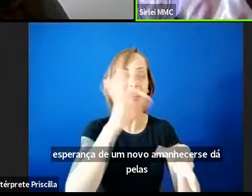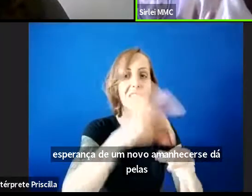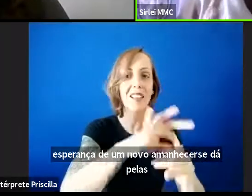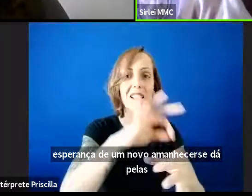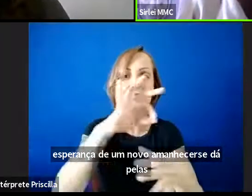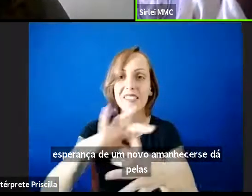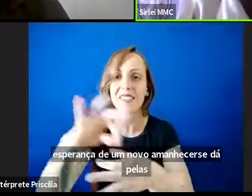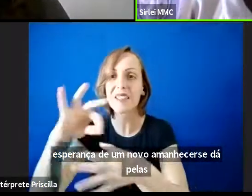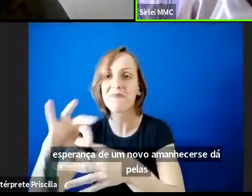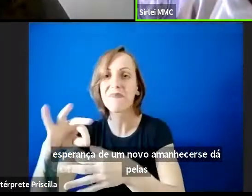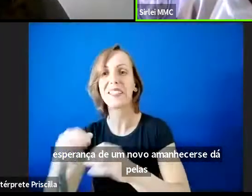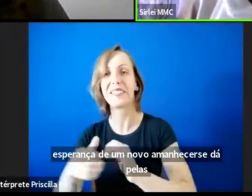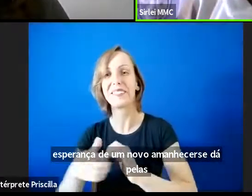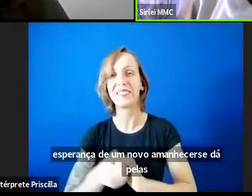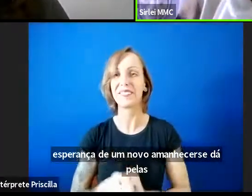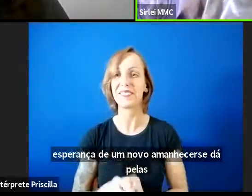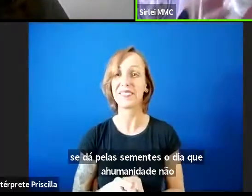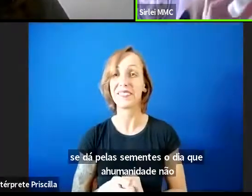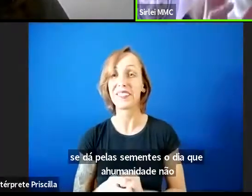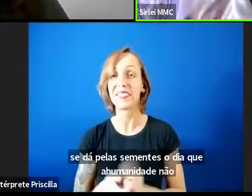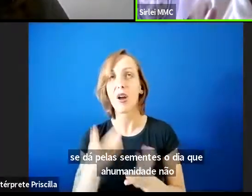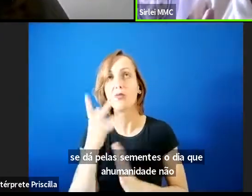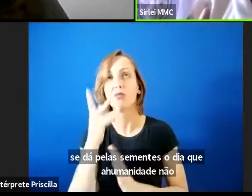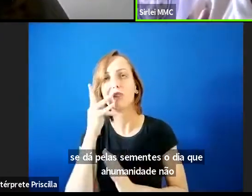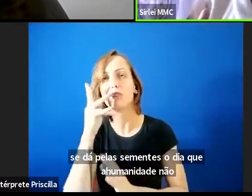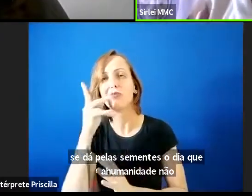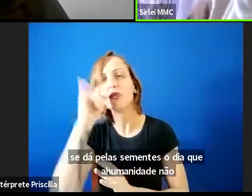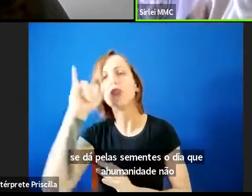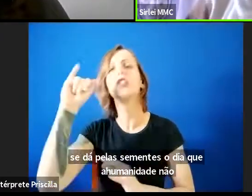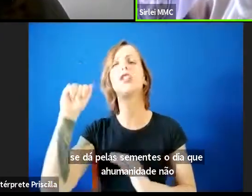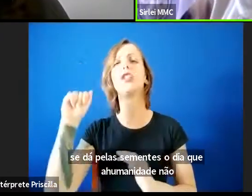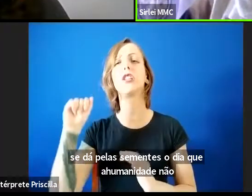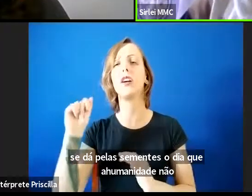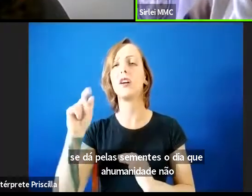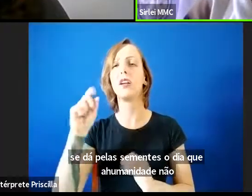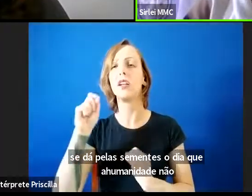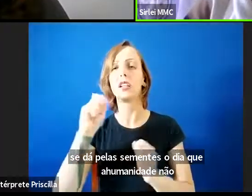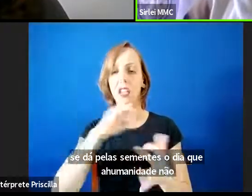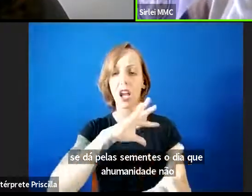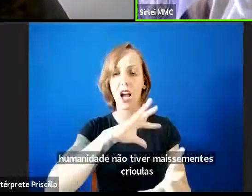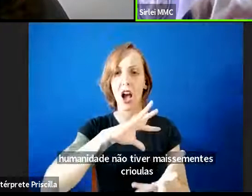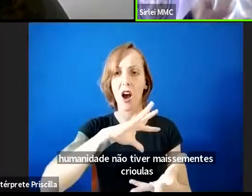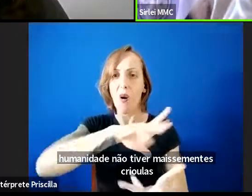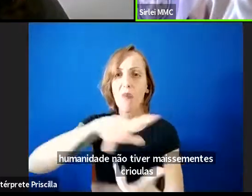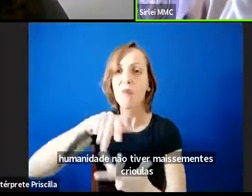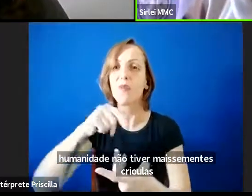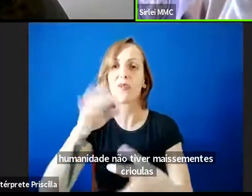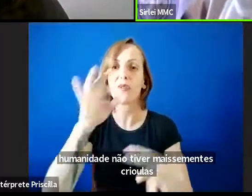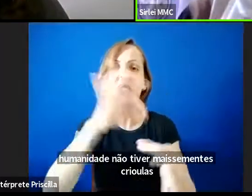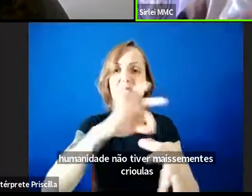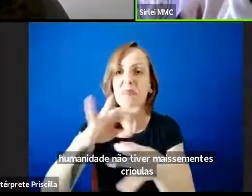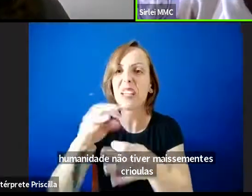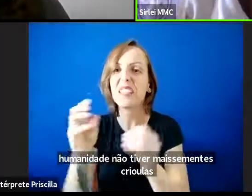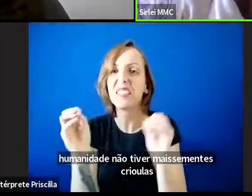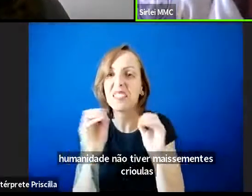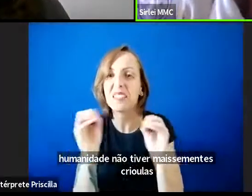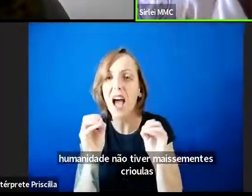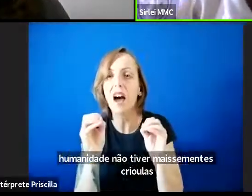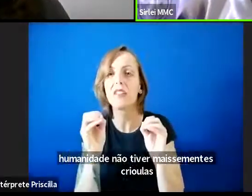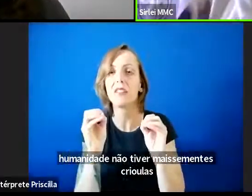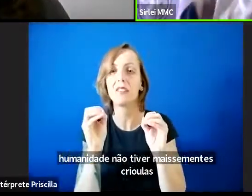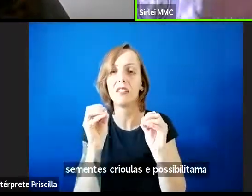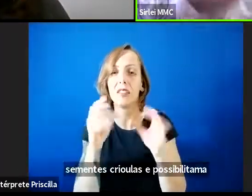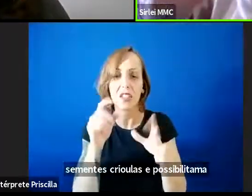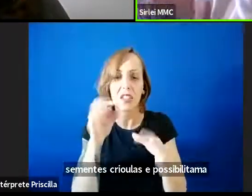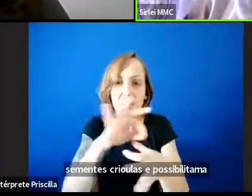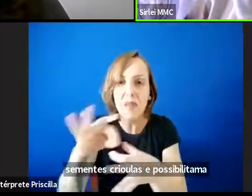não tiver mais sementes crioulas que possibilitam a vida e, como